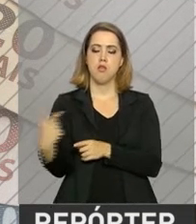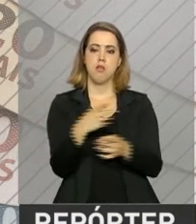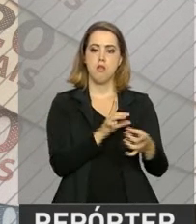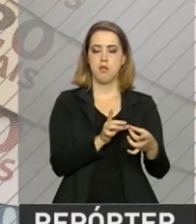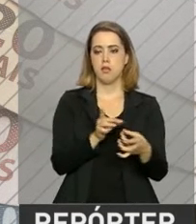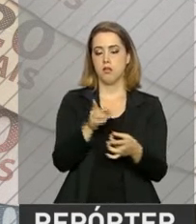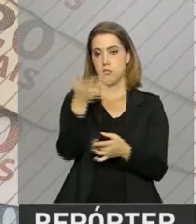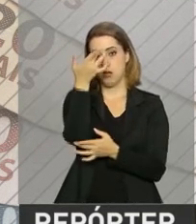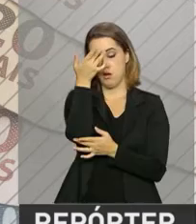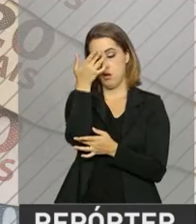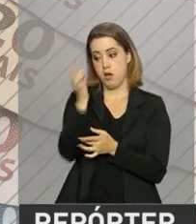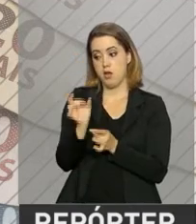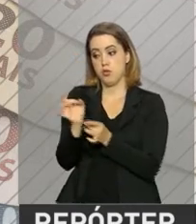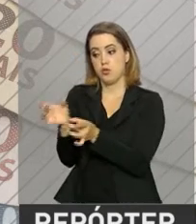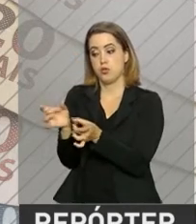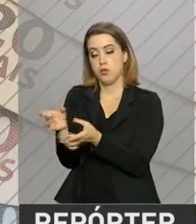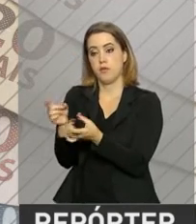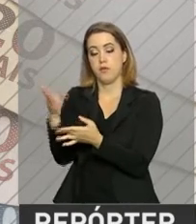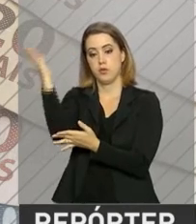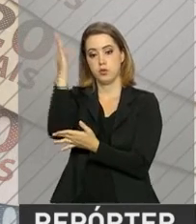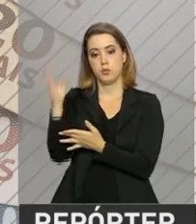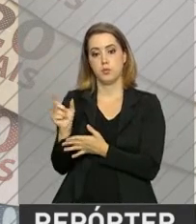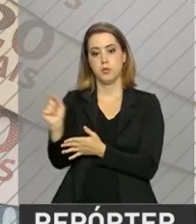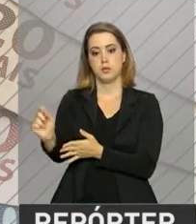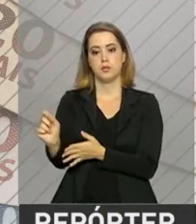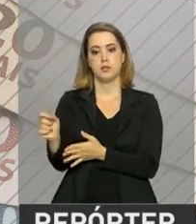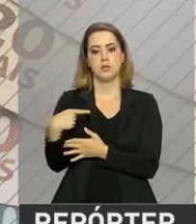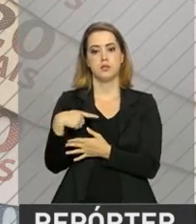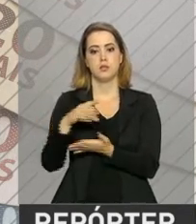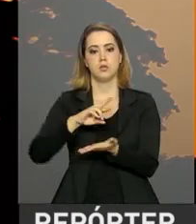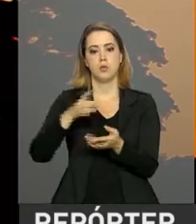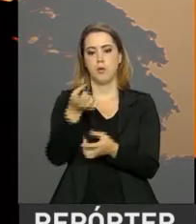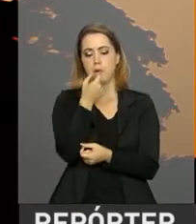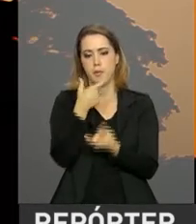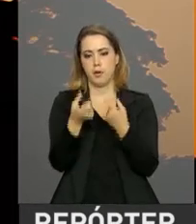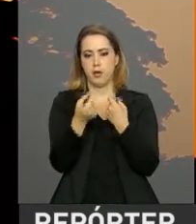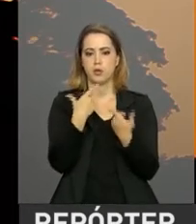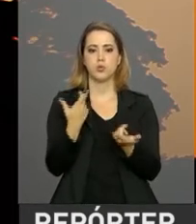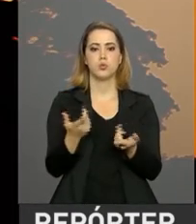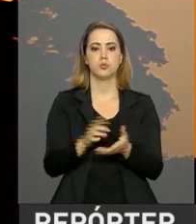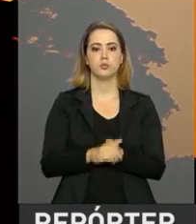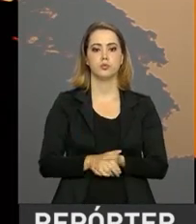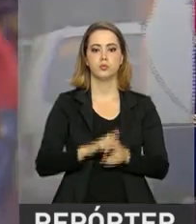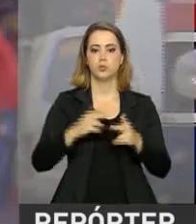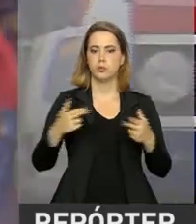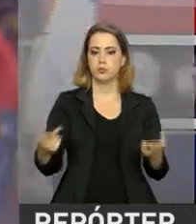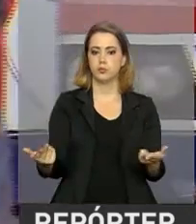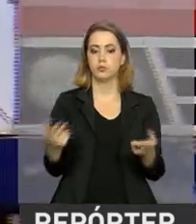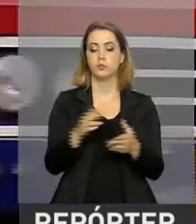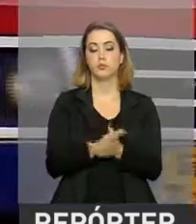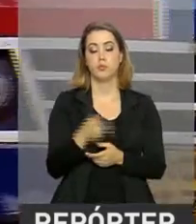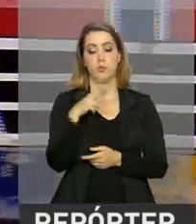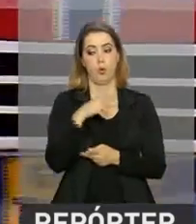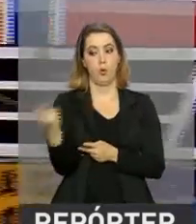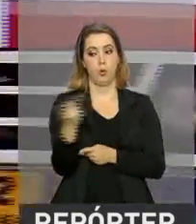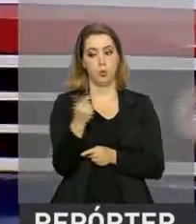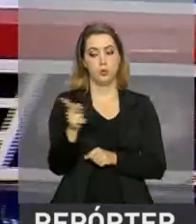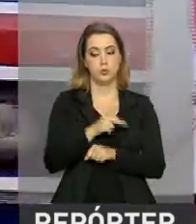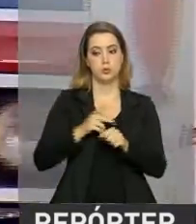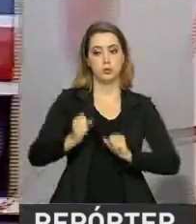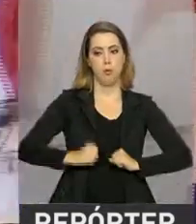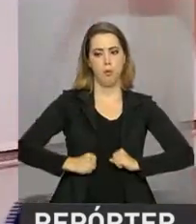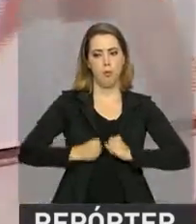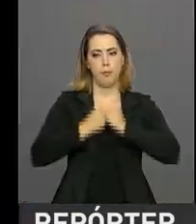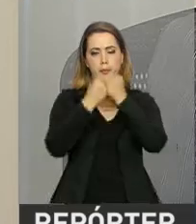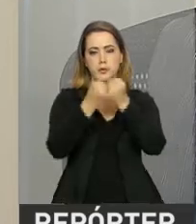medicina humana e veterinária em inseticidas e óleos combustíveis e os países têm se esforçado para ver a balança comercial crescer ainda